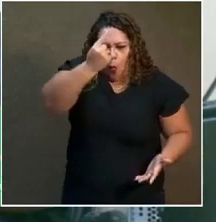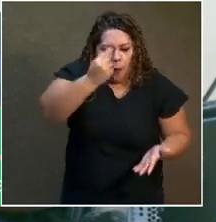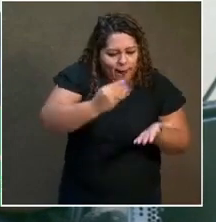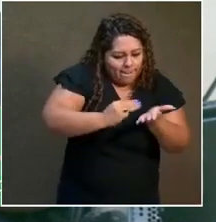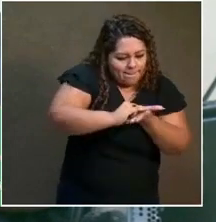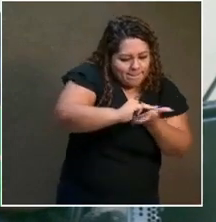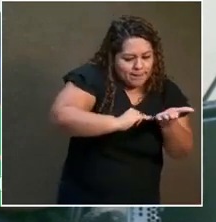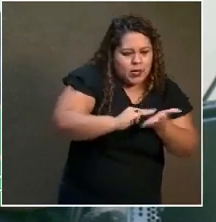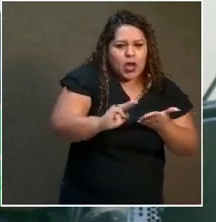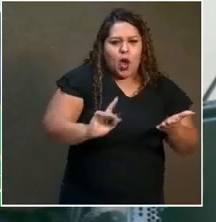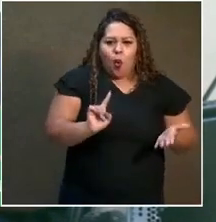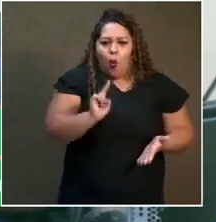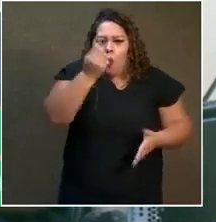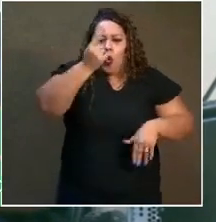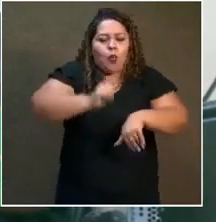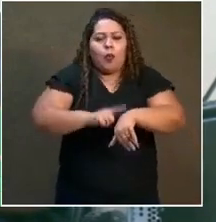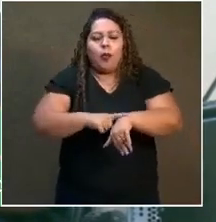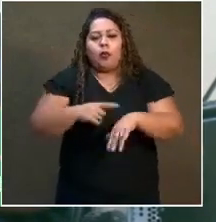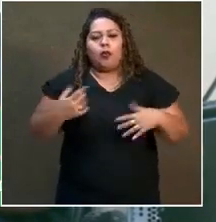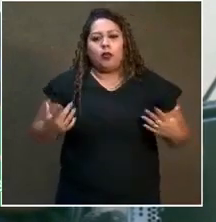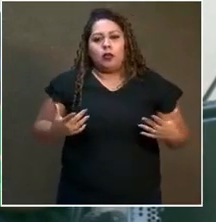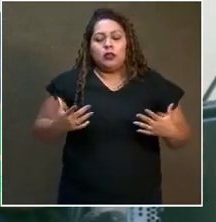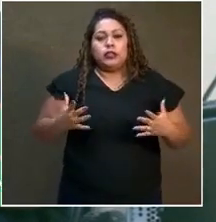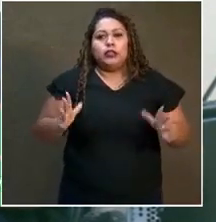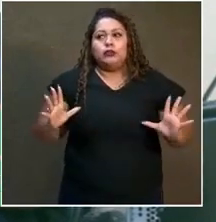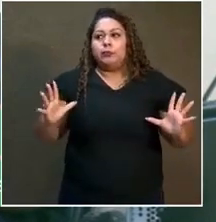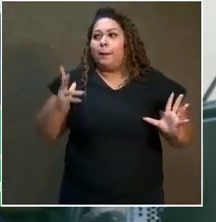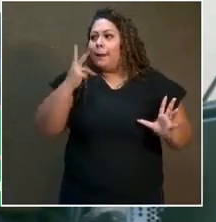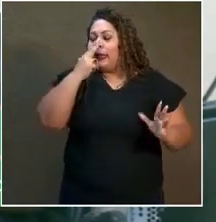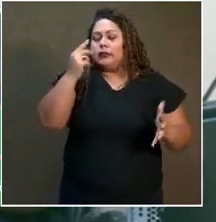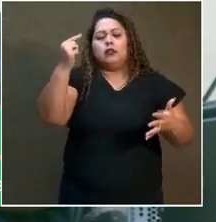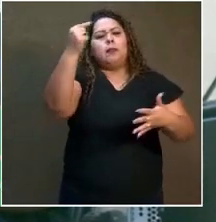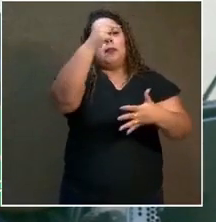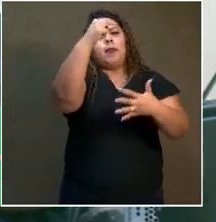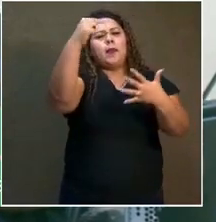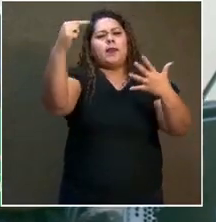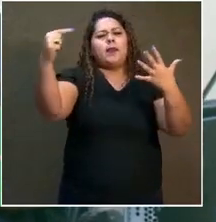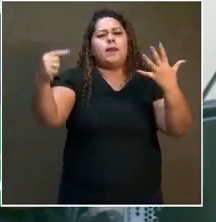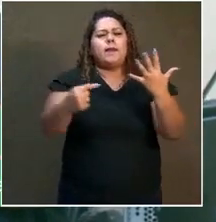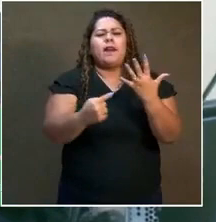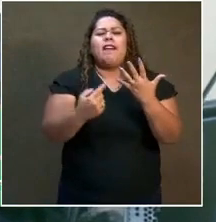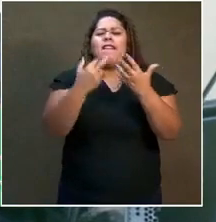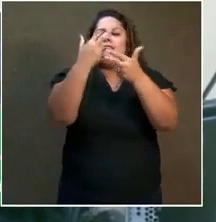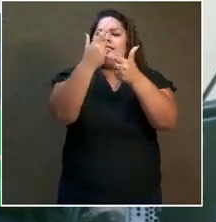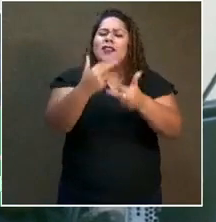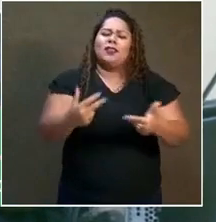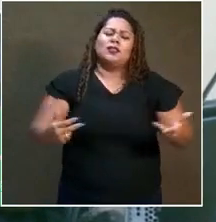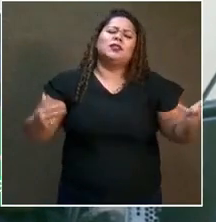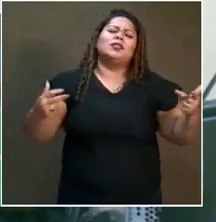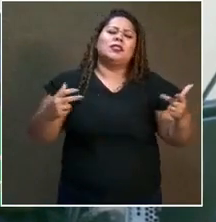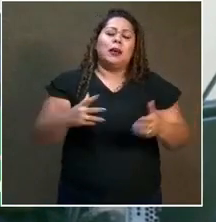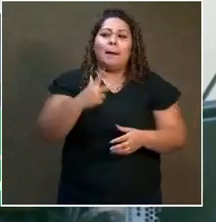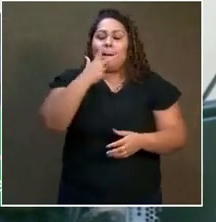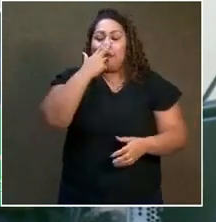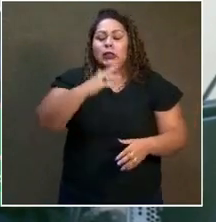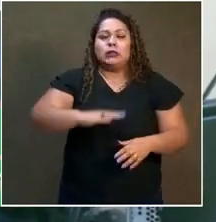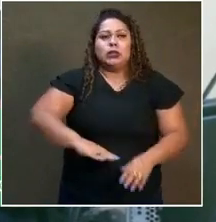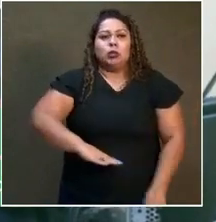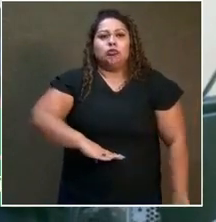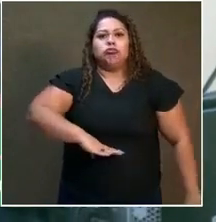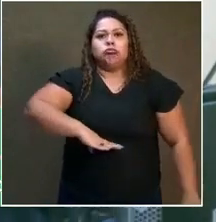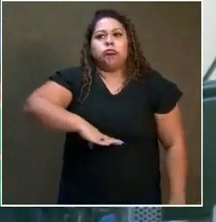uma única circunstância. Foi a somatória de absolutamente tudo. A somatória